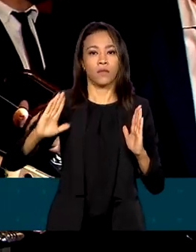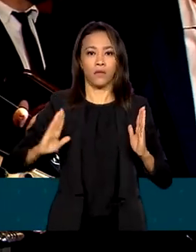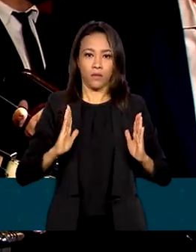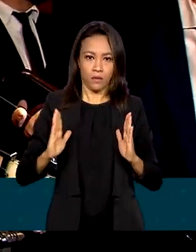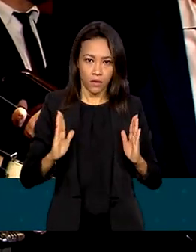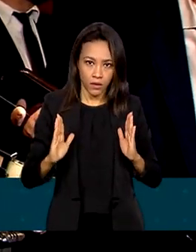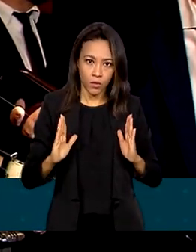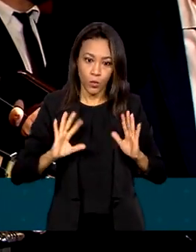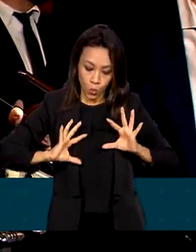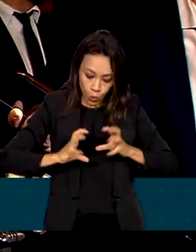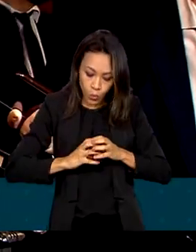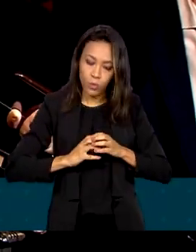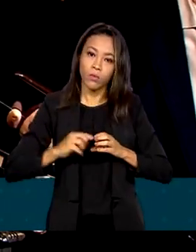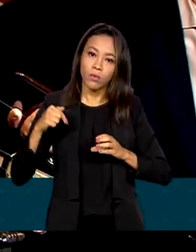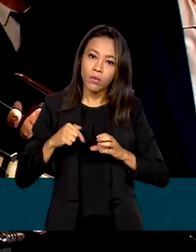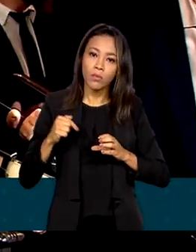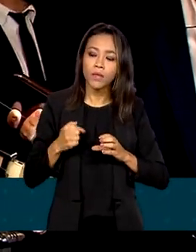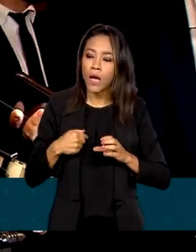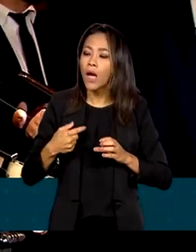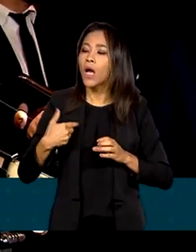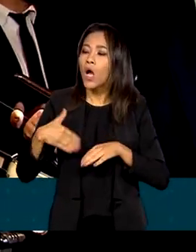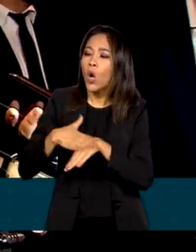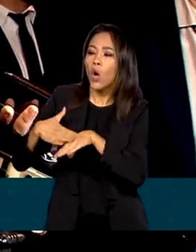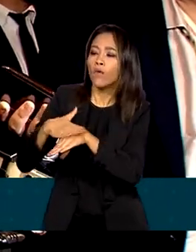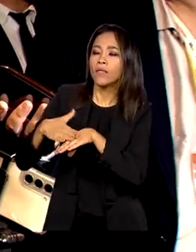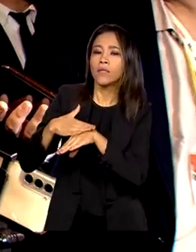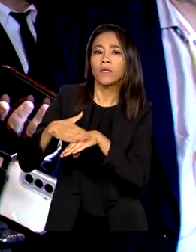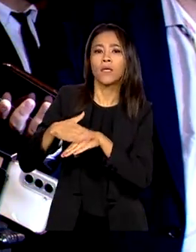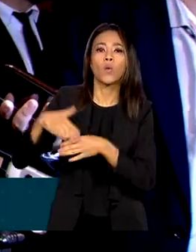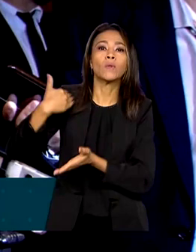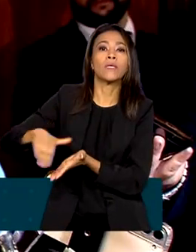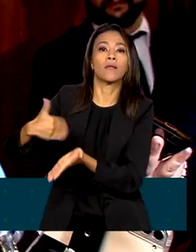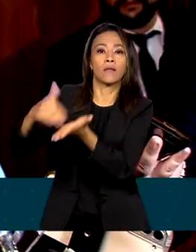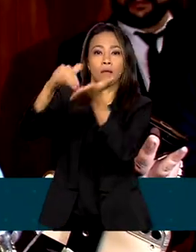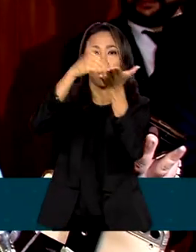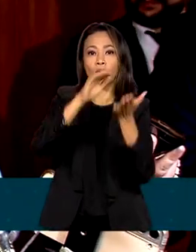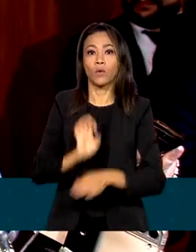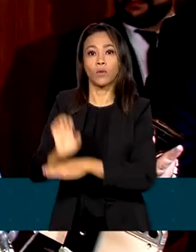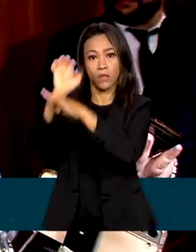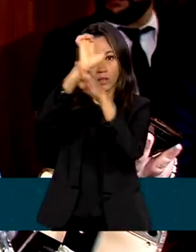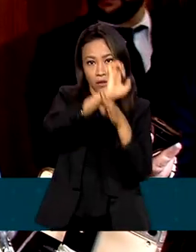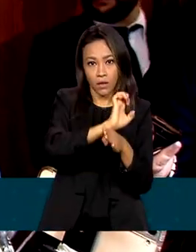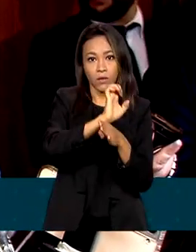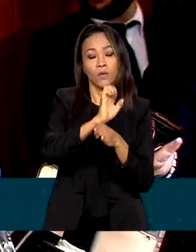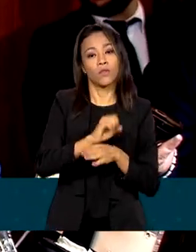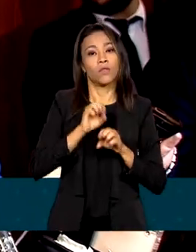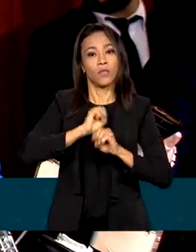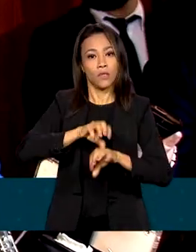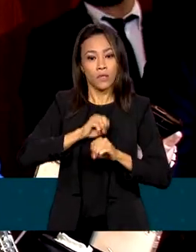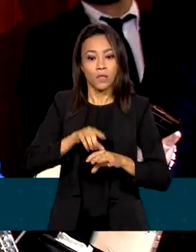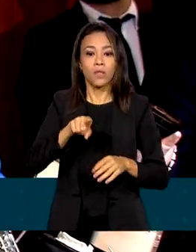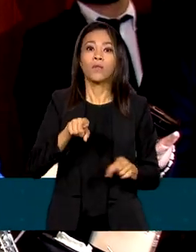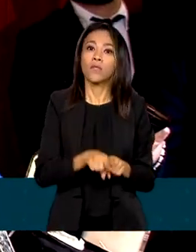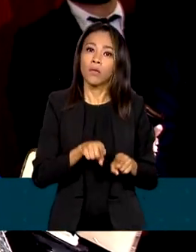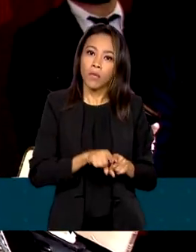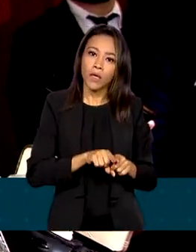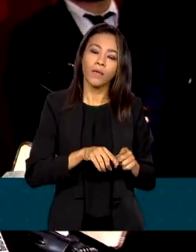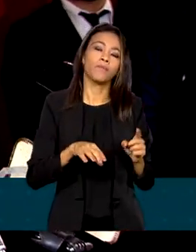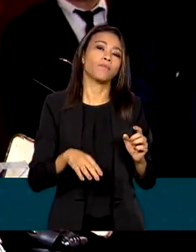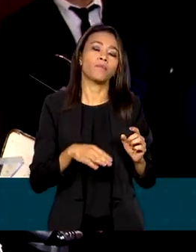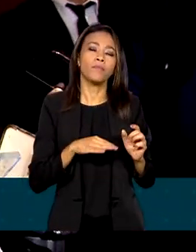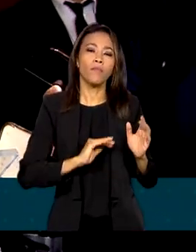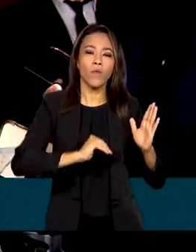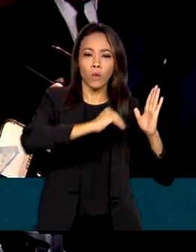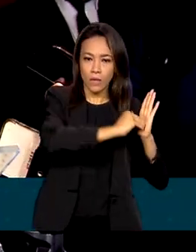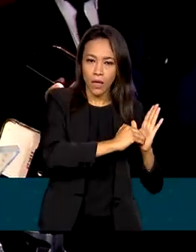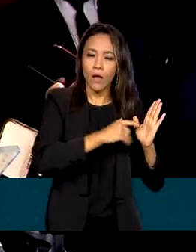comissão está conversando com secretários estaduais de educação. O Senado e o Congresso também estão colaborando com o documento,